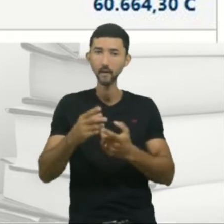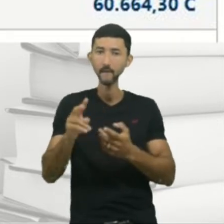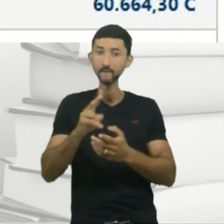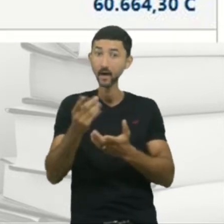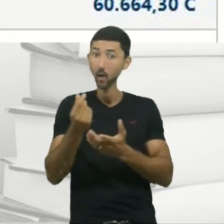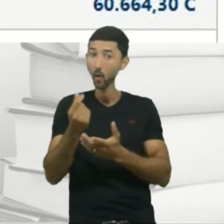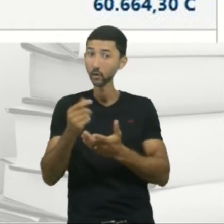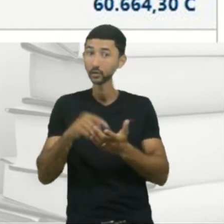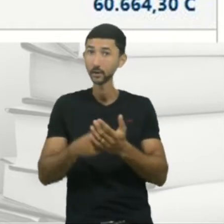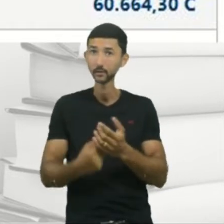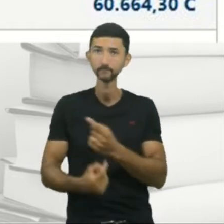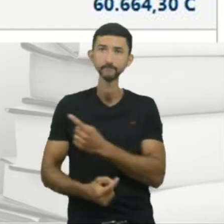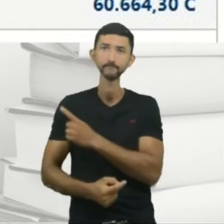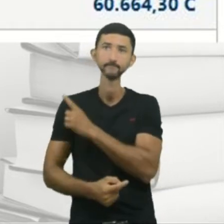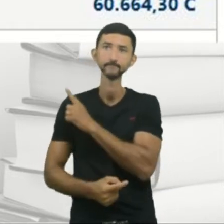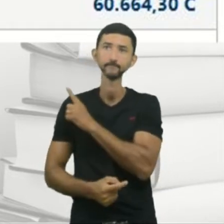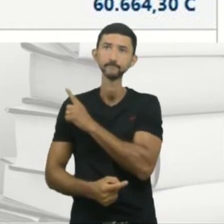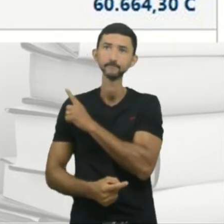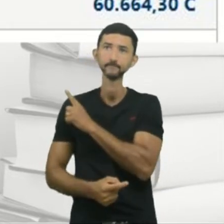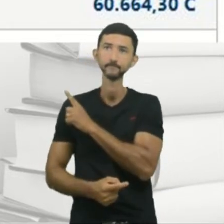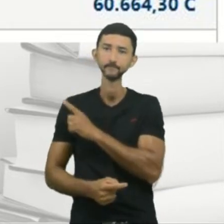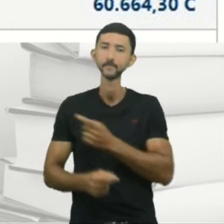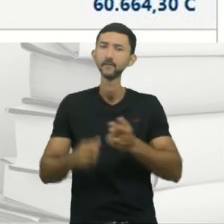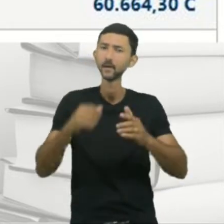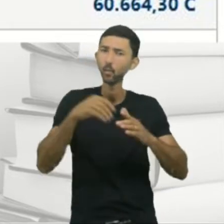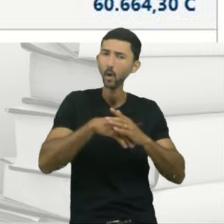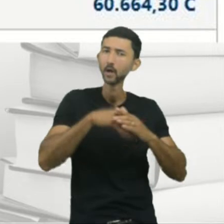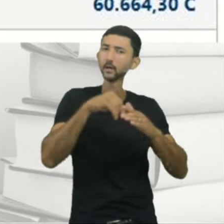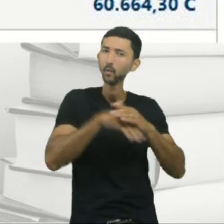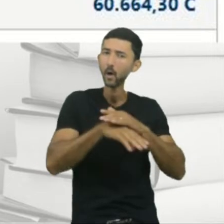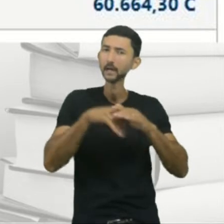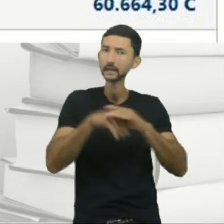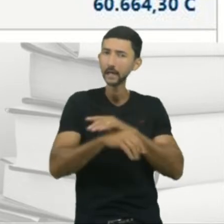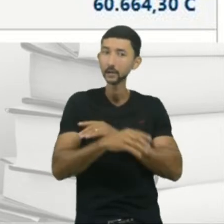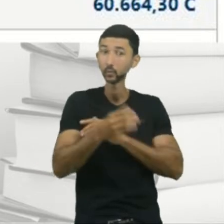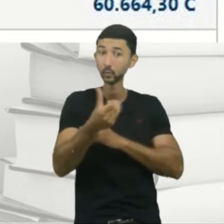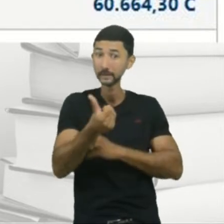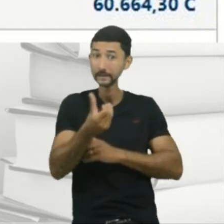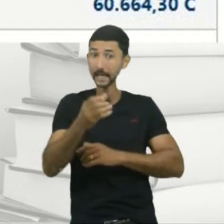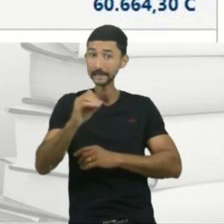conta dele, que ele vinha depositando, somado aos juros, de